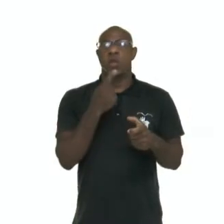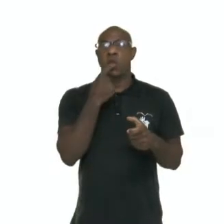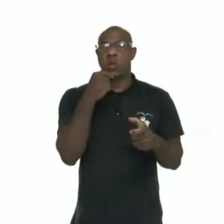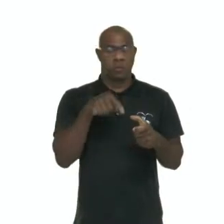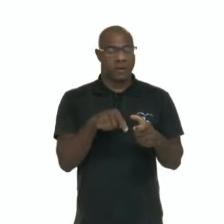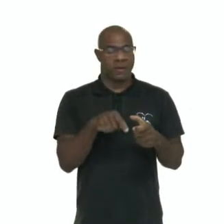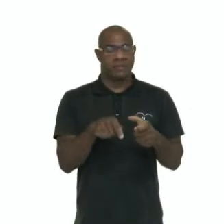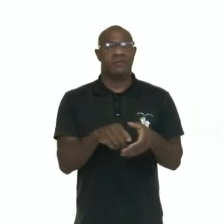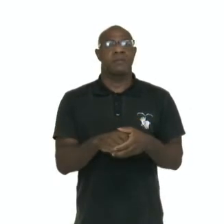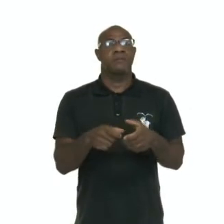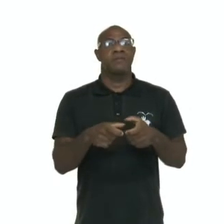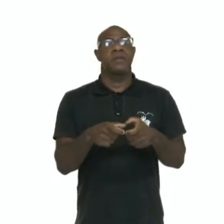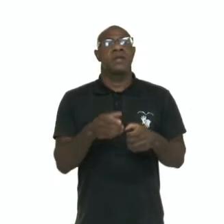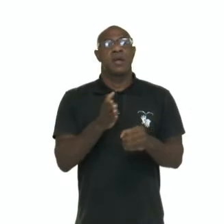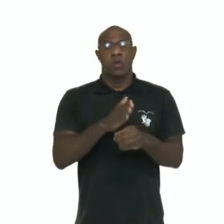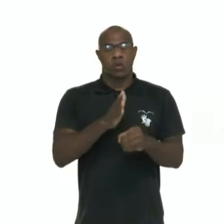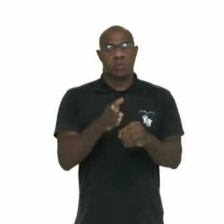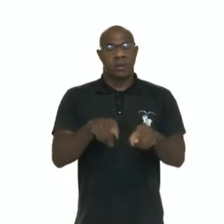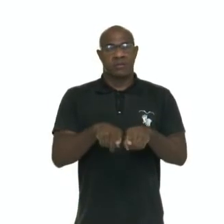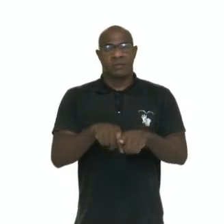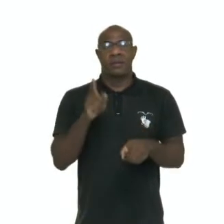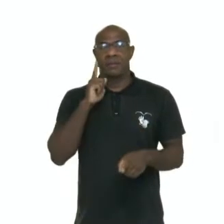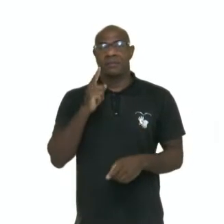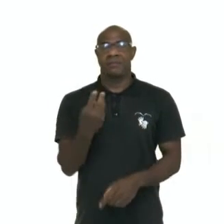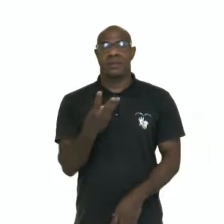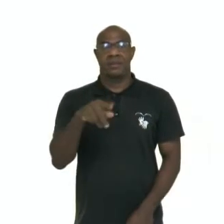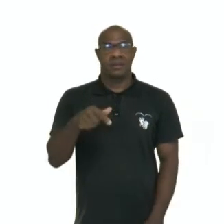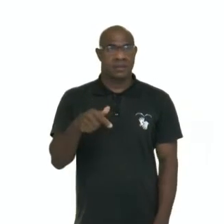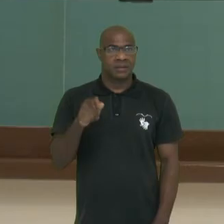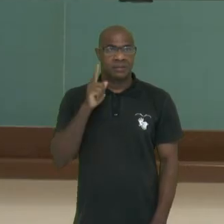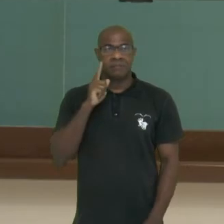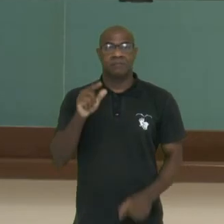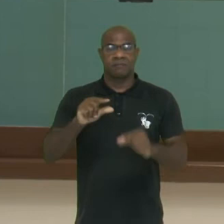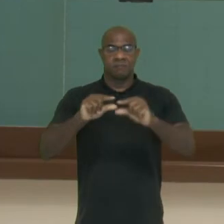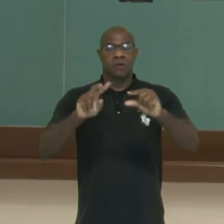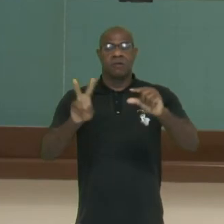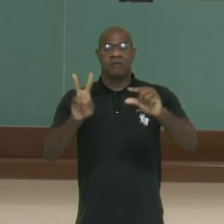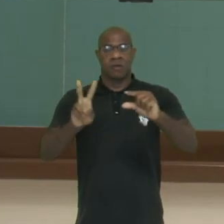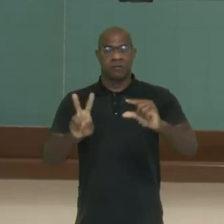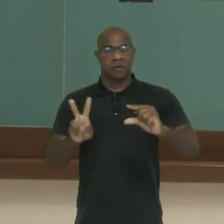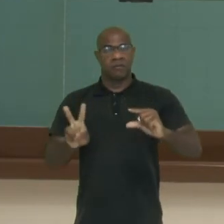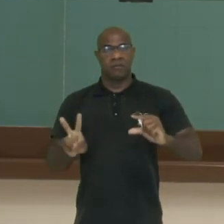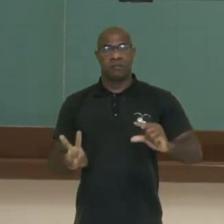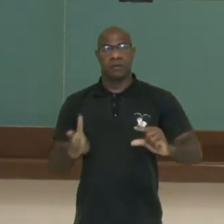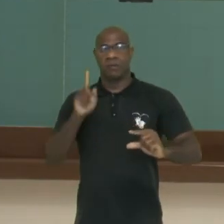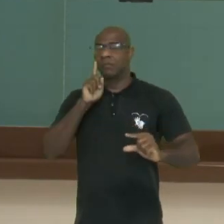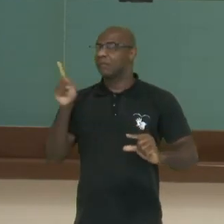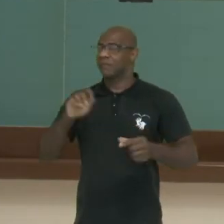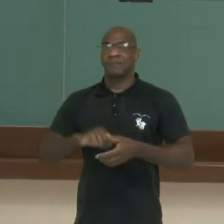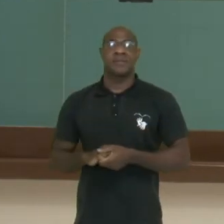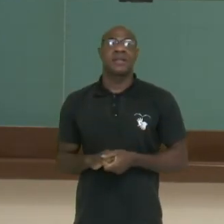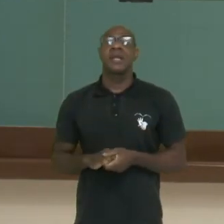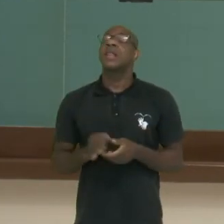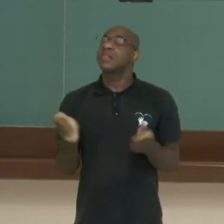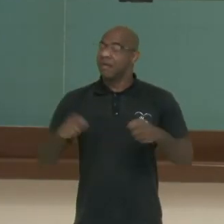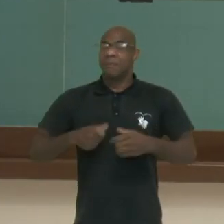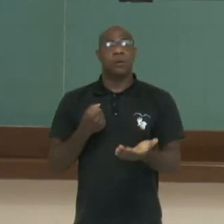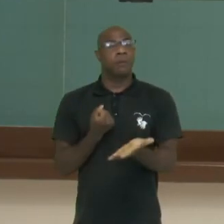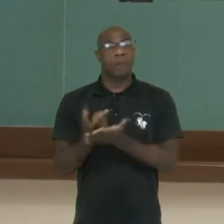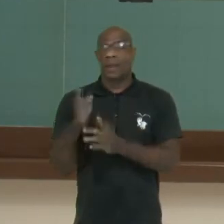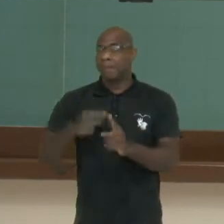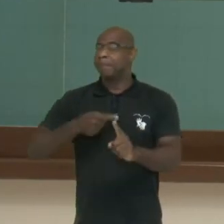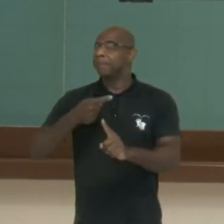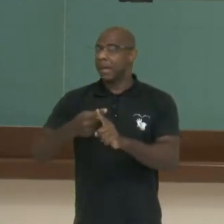da beterraba 3,98 e da cenoura 3,54, né? Assim dava para comprar mais legumes, né? Ali